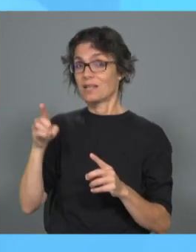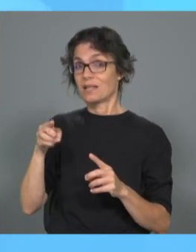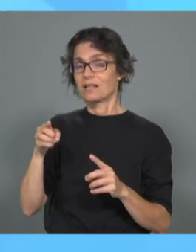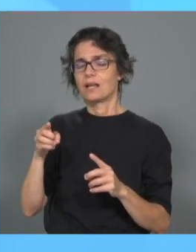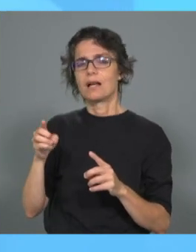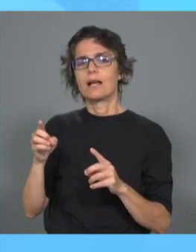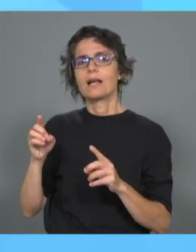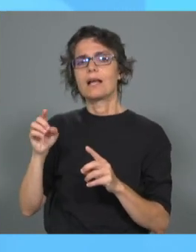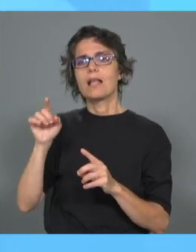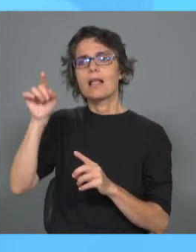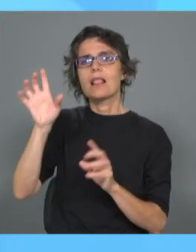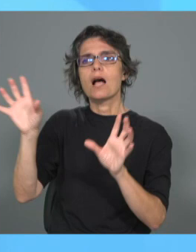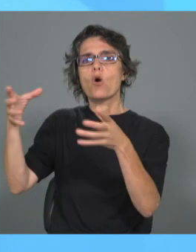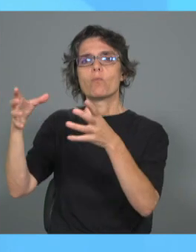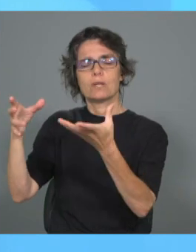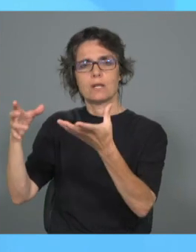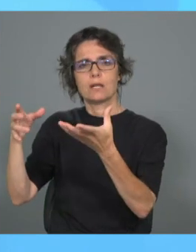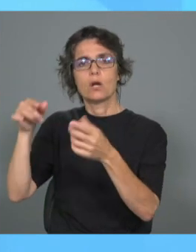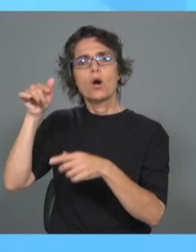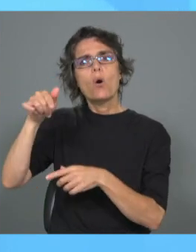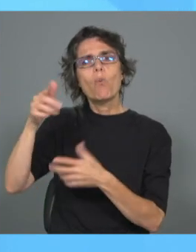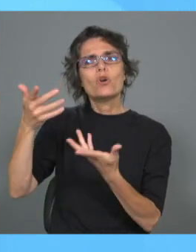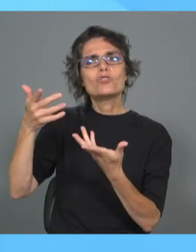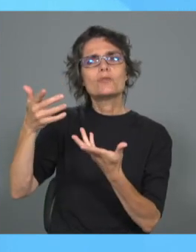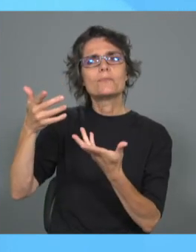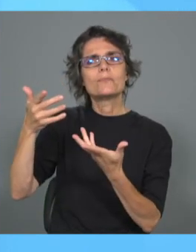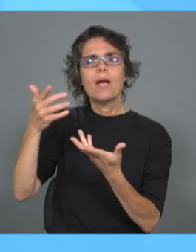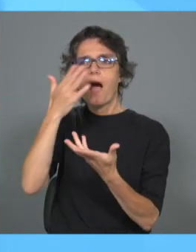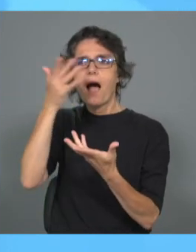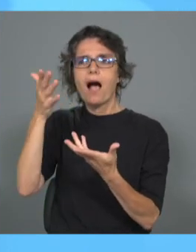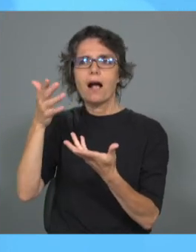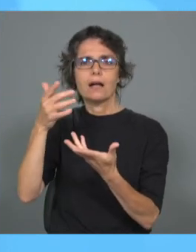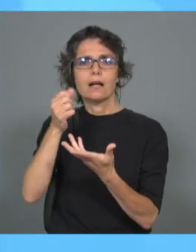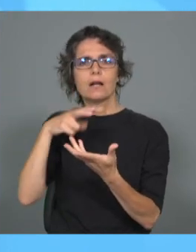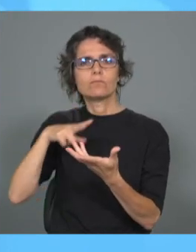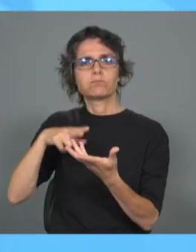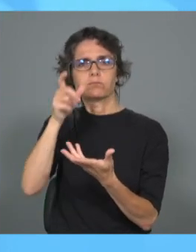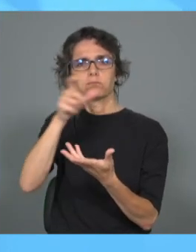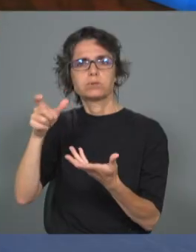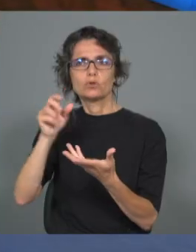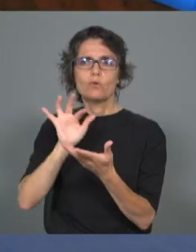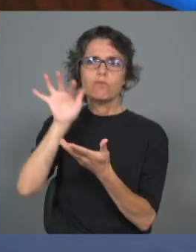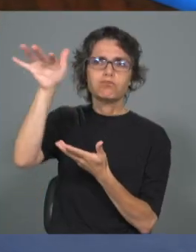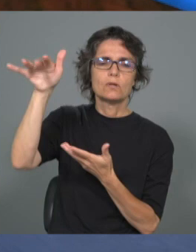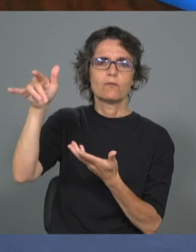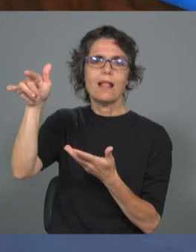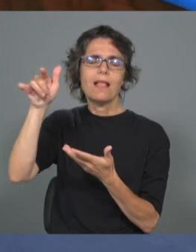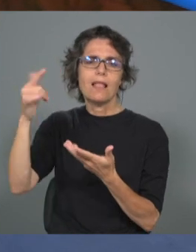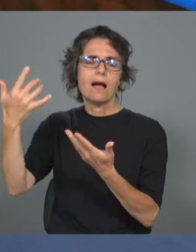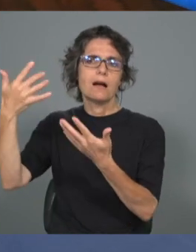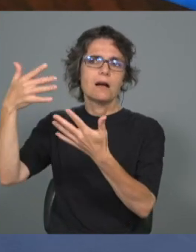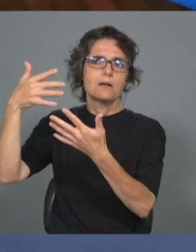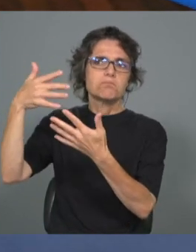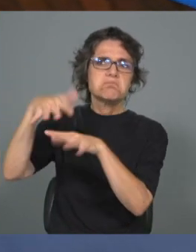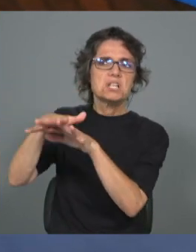persistem. Hoje quem chega dilui-se um bocadinho no meio das empresas, são pessoas que partem já com o domínio da língua